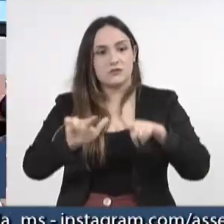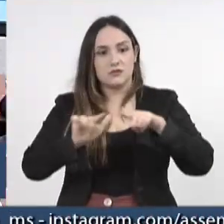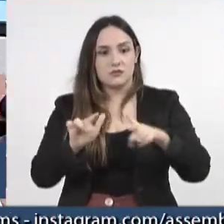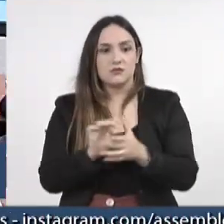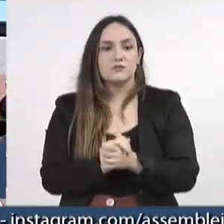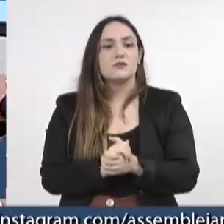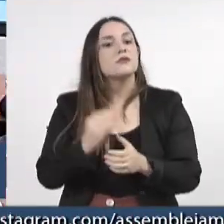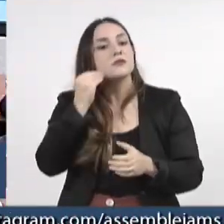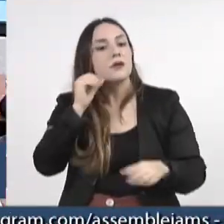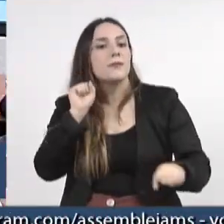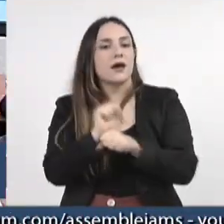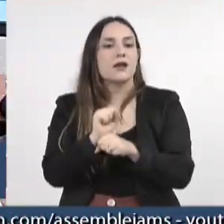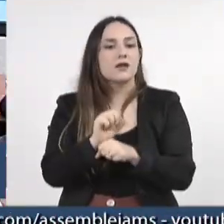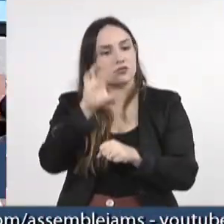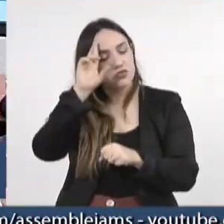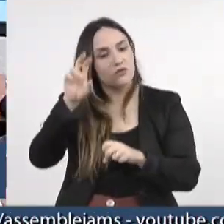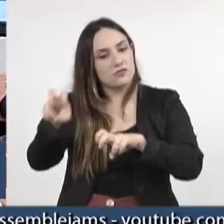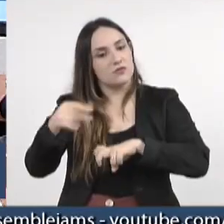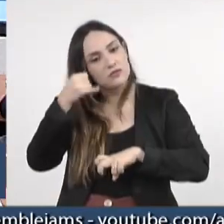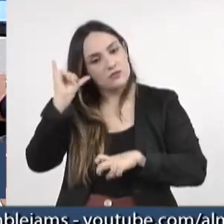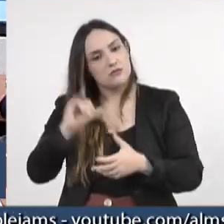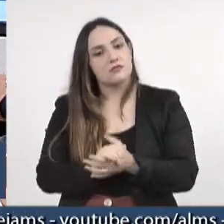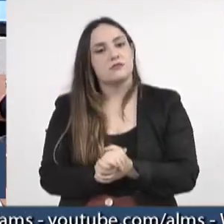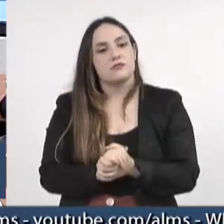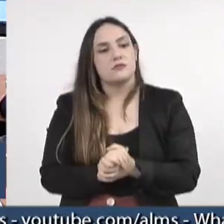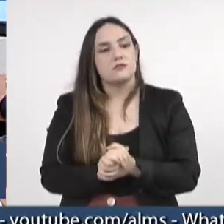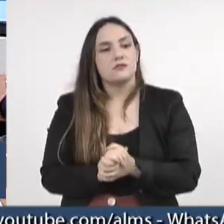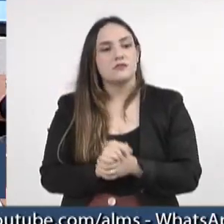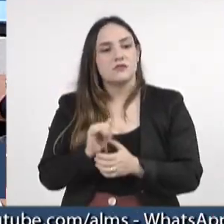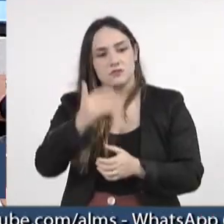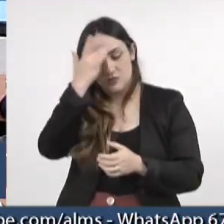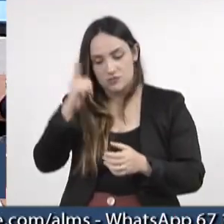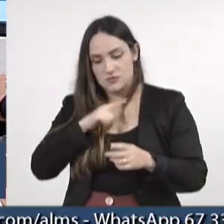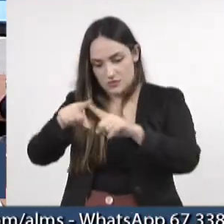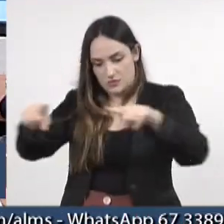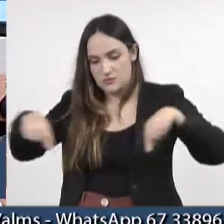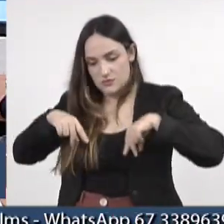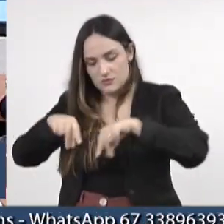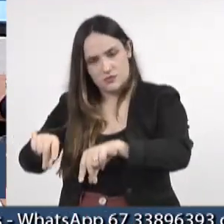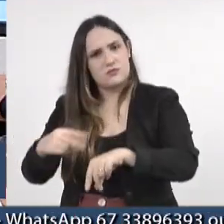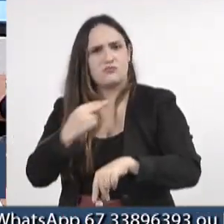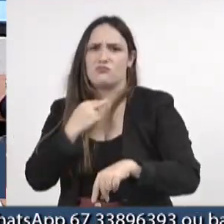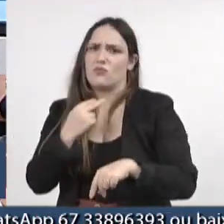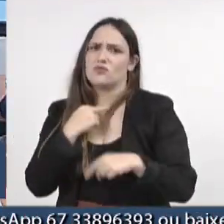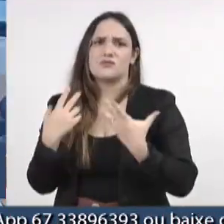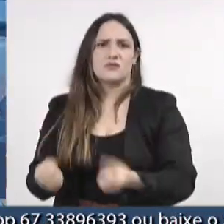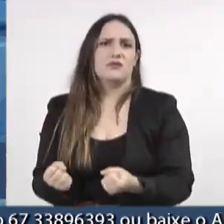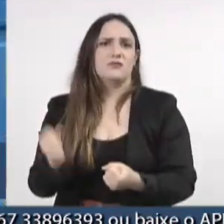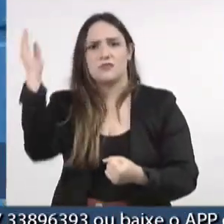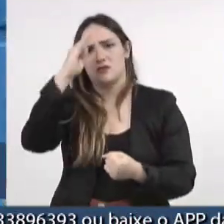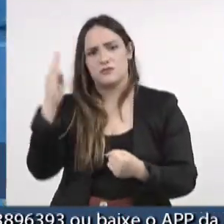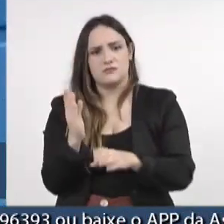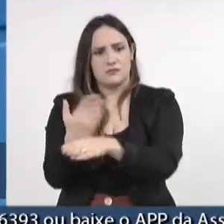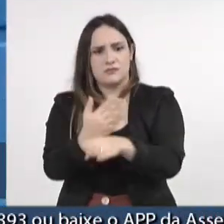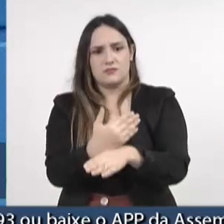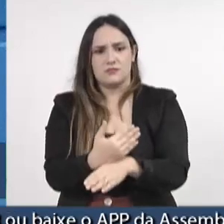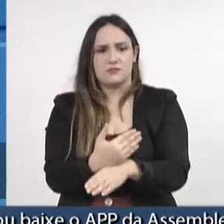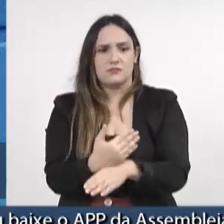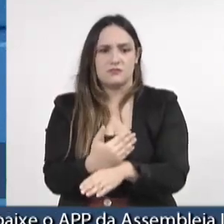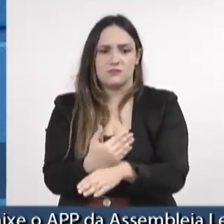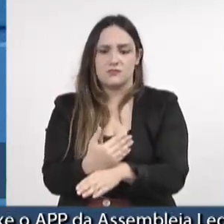invasão de terra no Mato Grosso do Sul. Propriedade privada é sagrada, e nós temos aí uma instituição ligada à Igreja